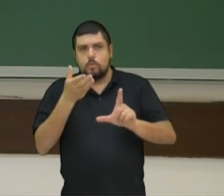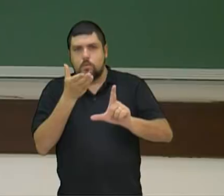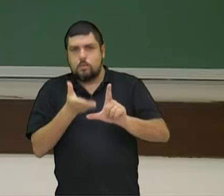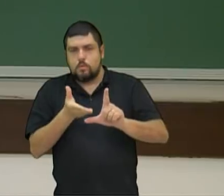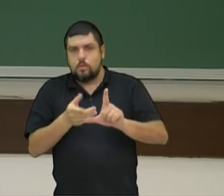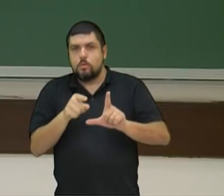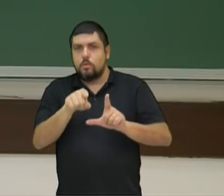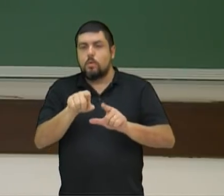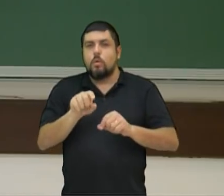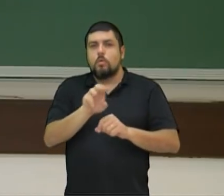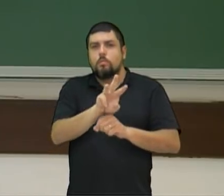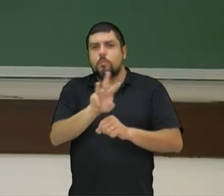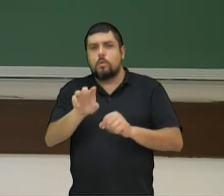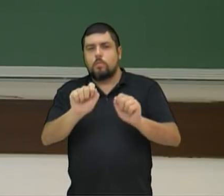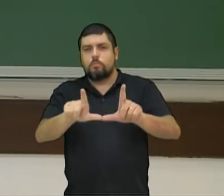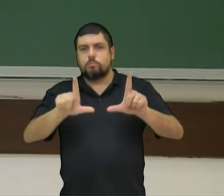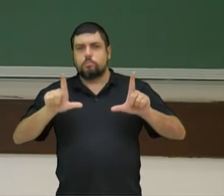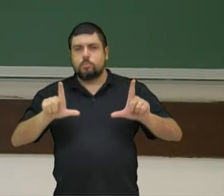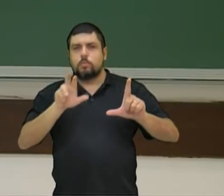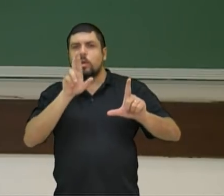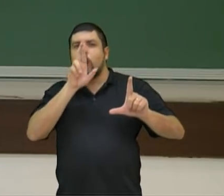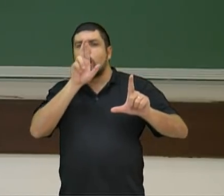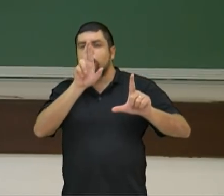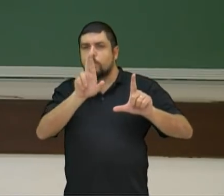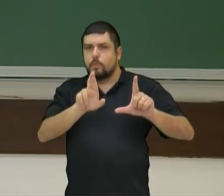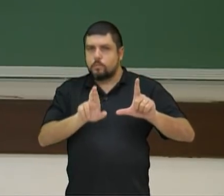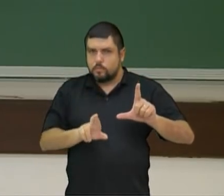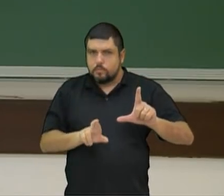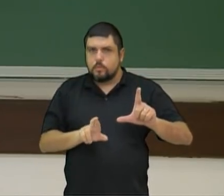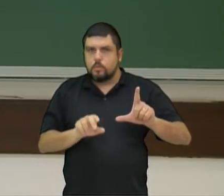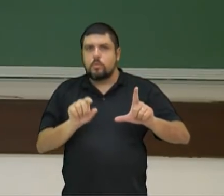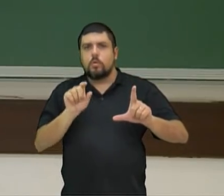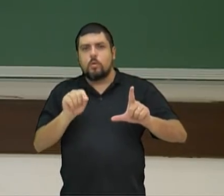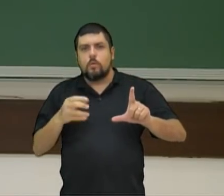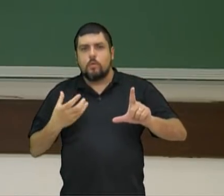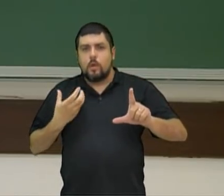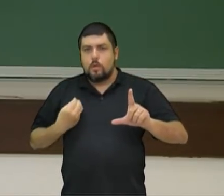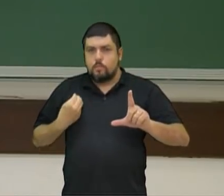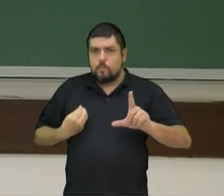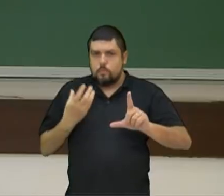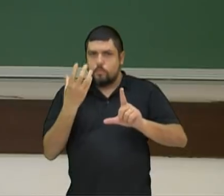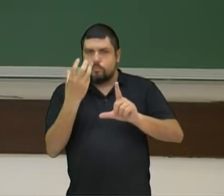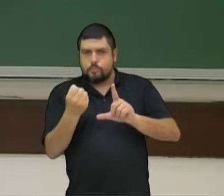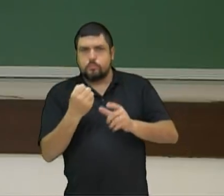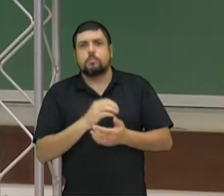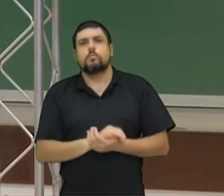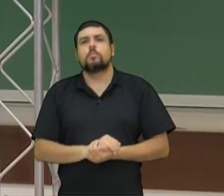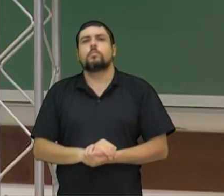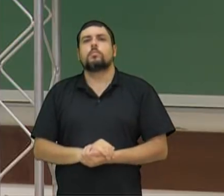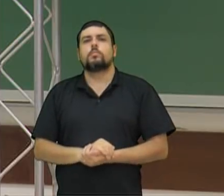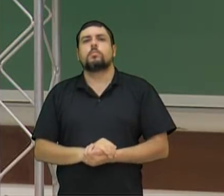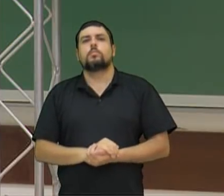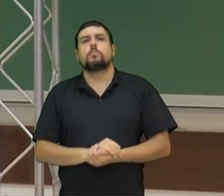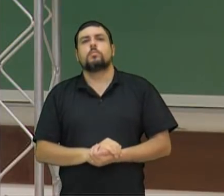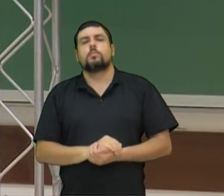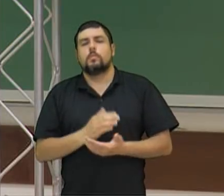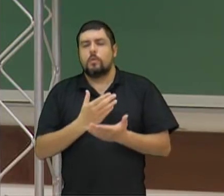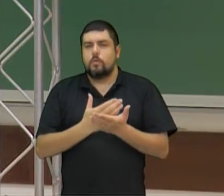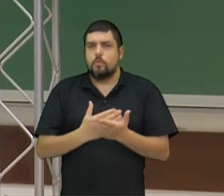do formulário e clicar no link de acesso para validar a presença, ok? Então, vamos começar a nossa